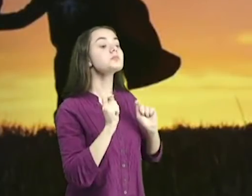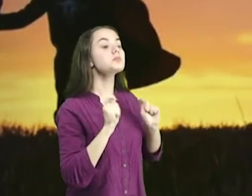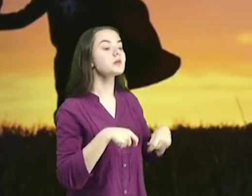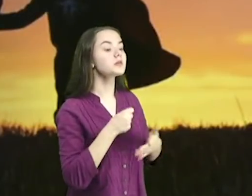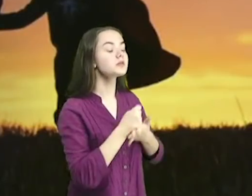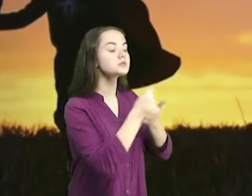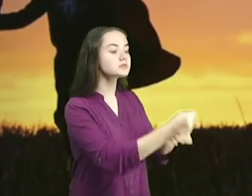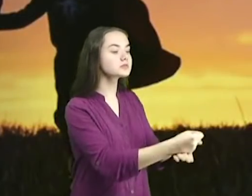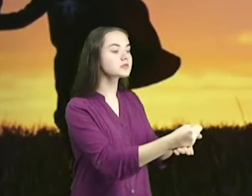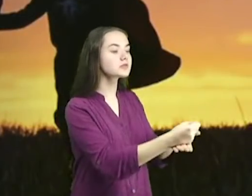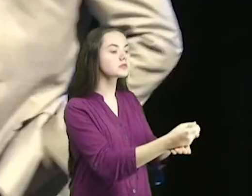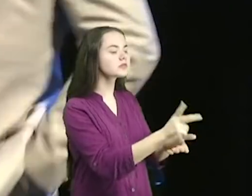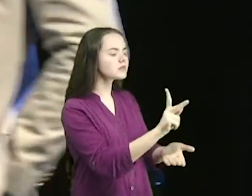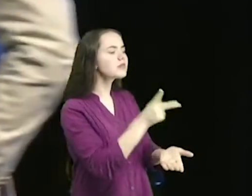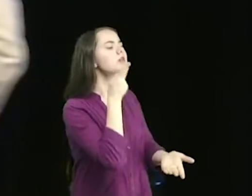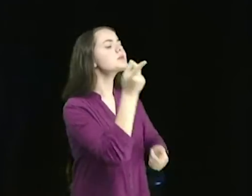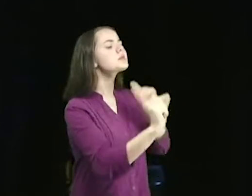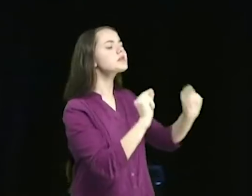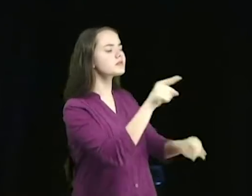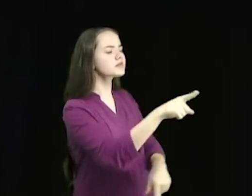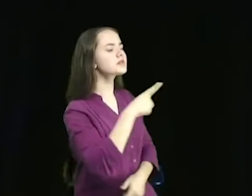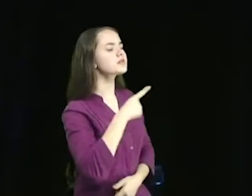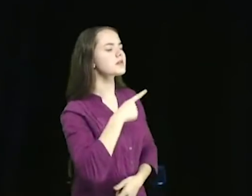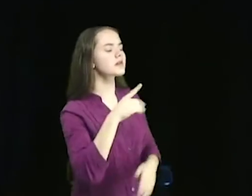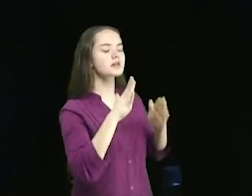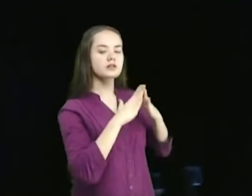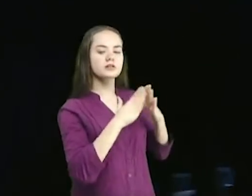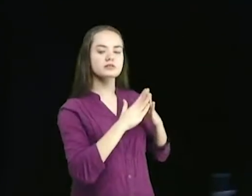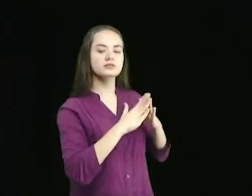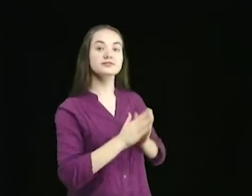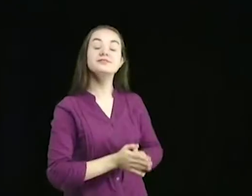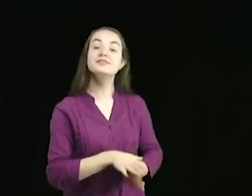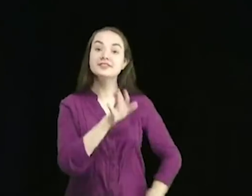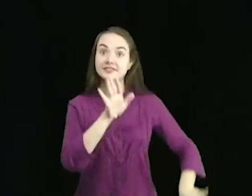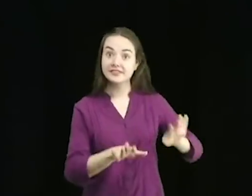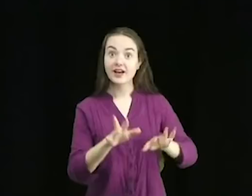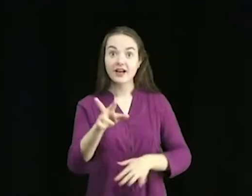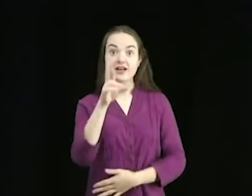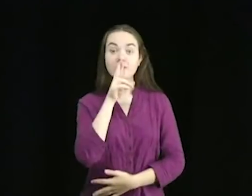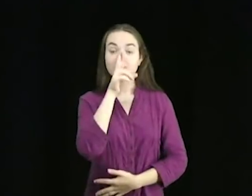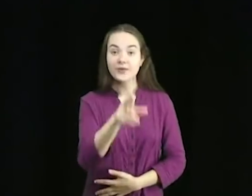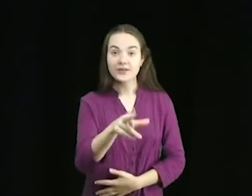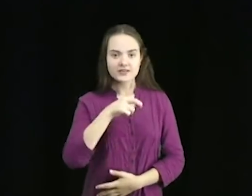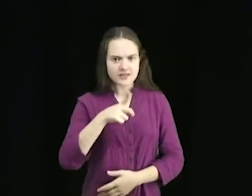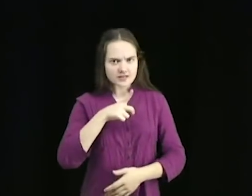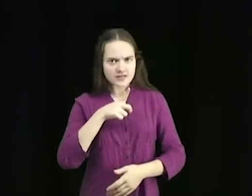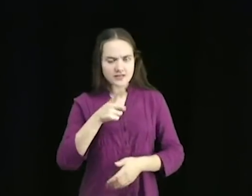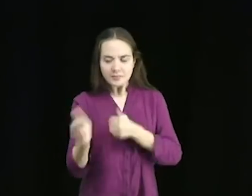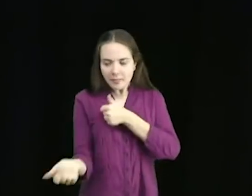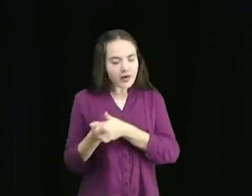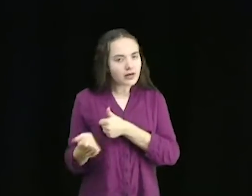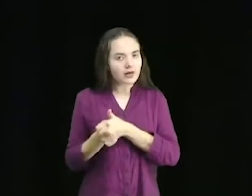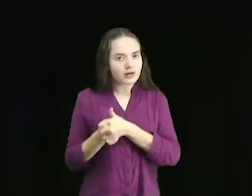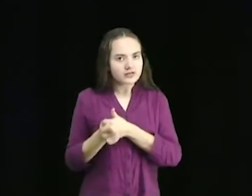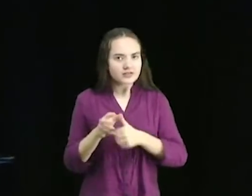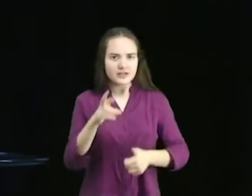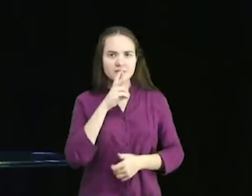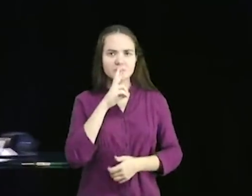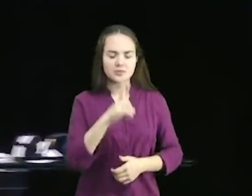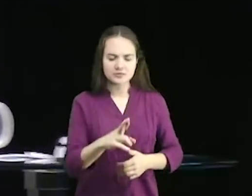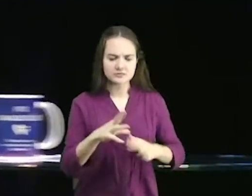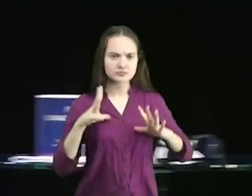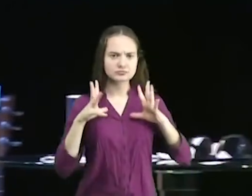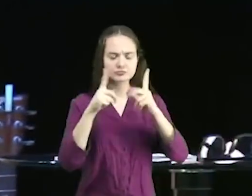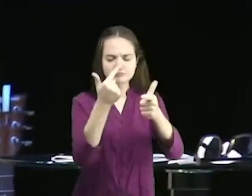resposta sempre está perto da gente, sabia? A resposta para todos os dramas, a resposta para todos os